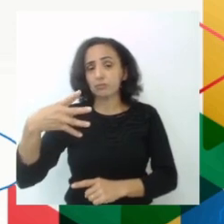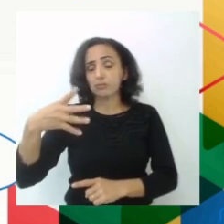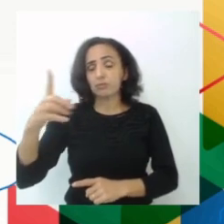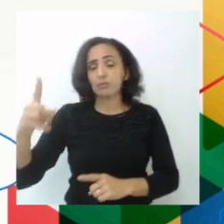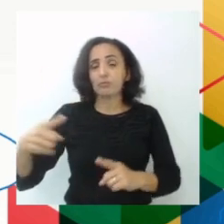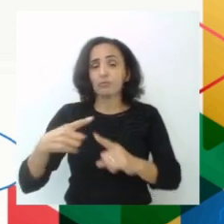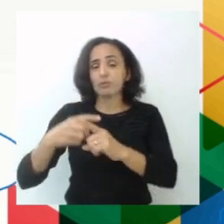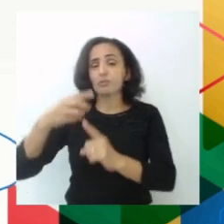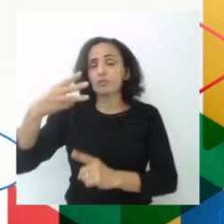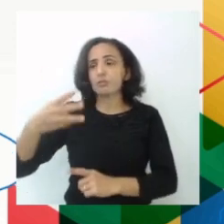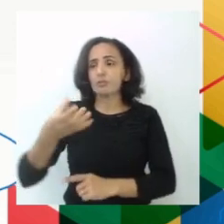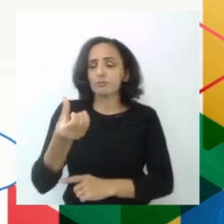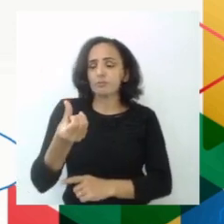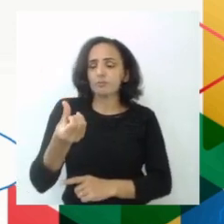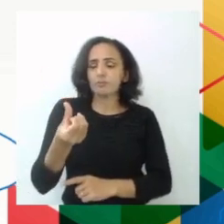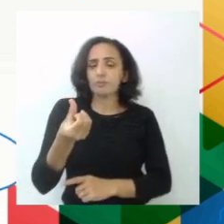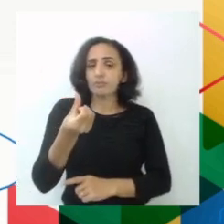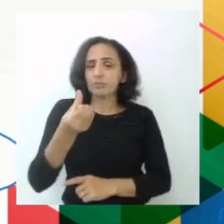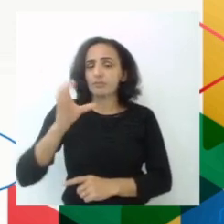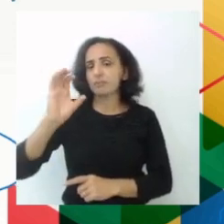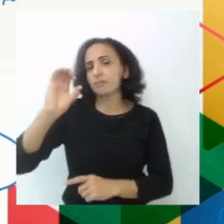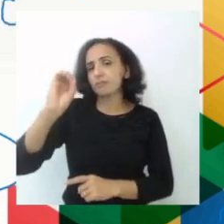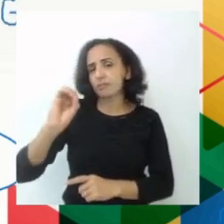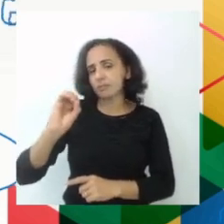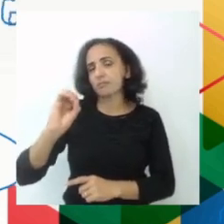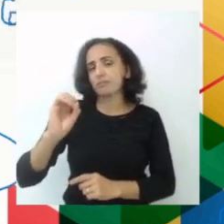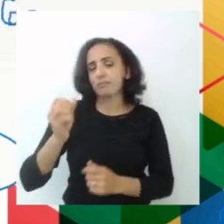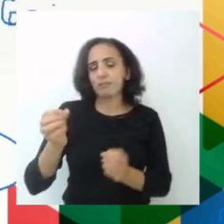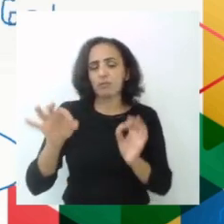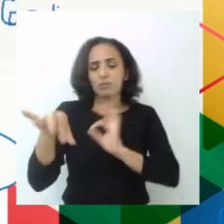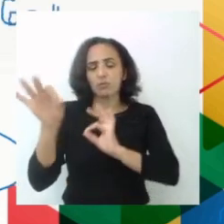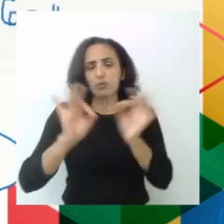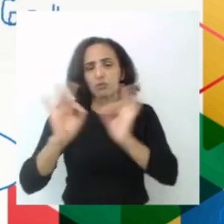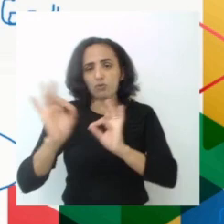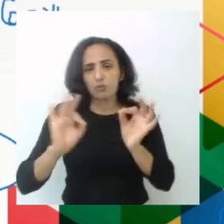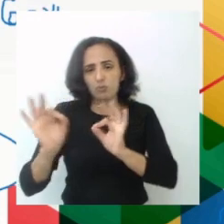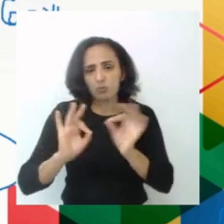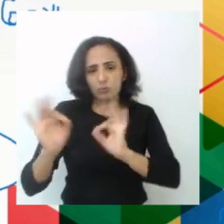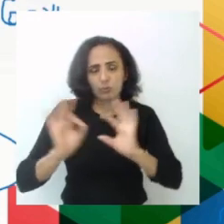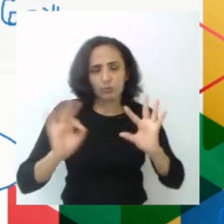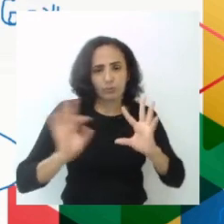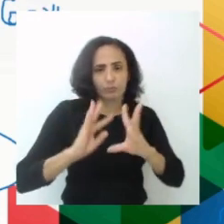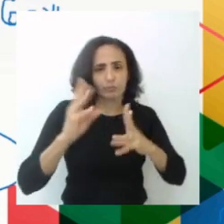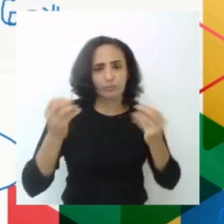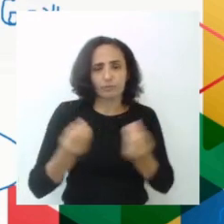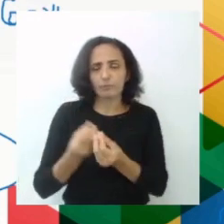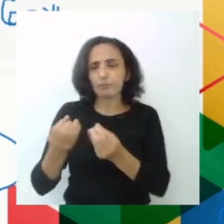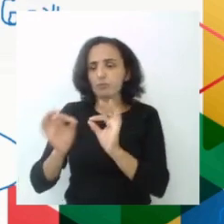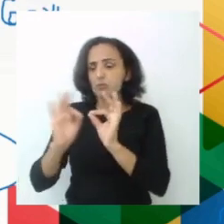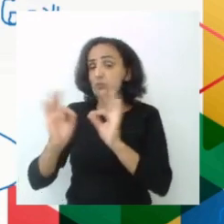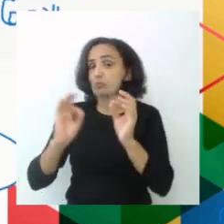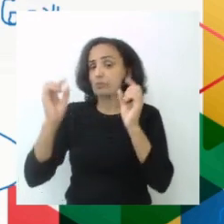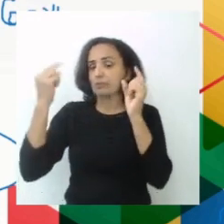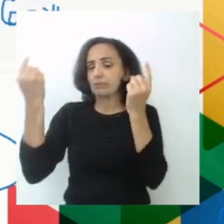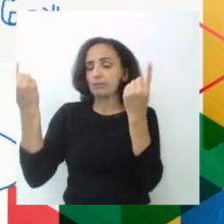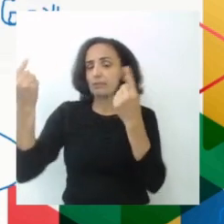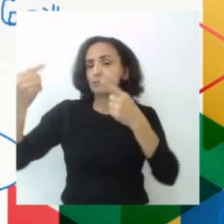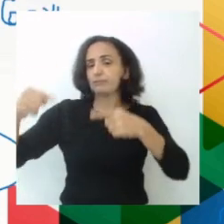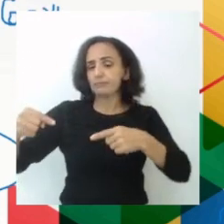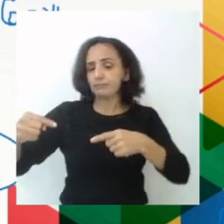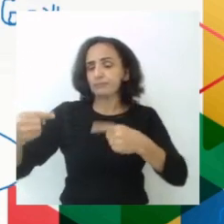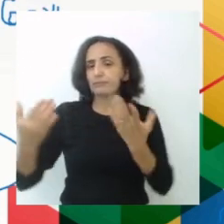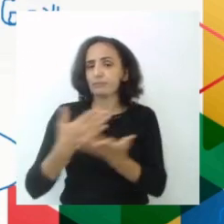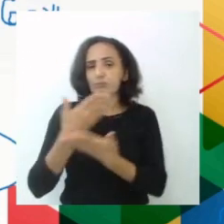vezes 3, 60. Então você tem 60 maneiras de formar o pódio dessa disputa, com o primeiro,